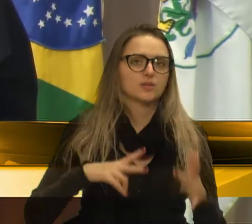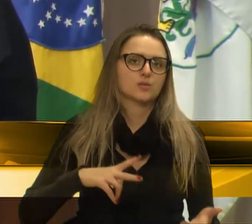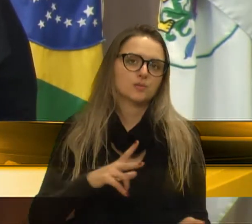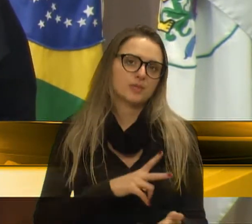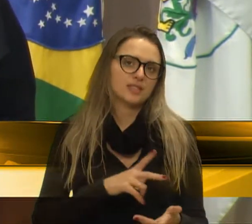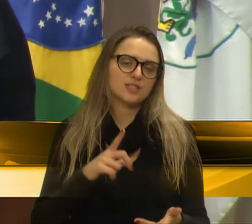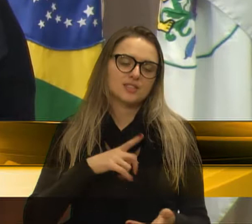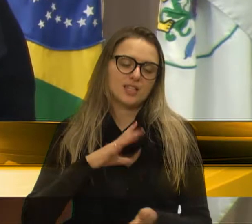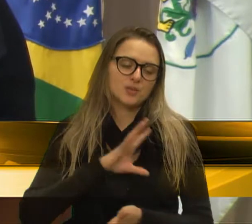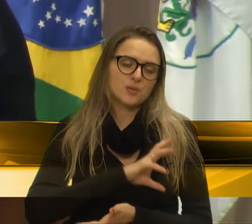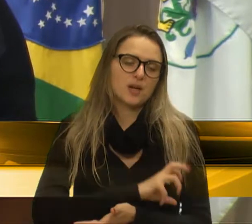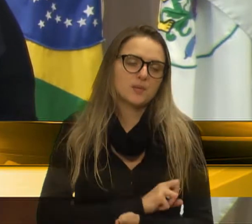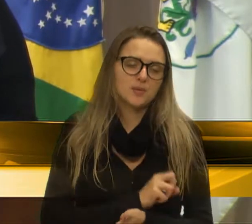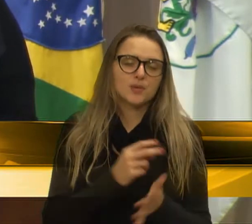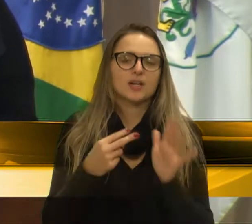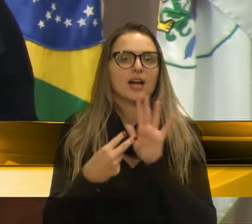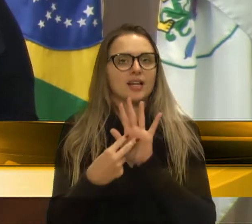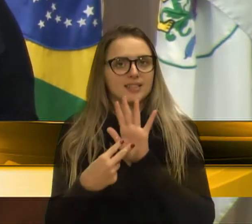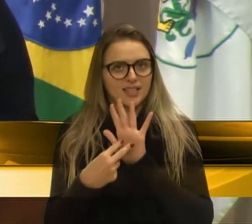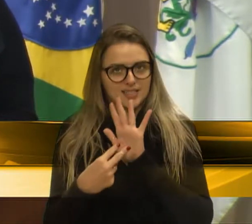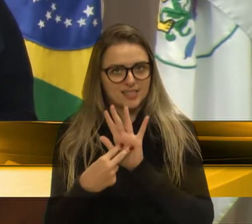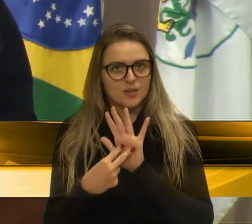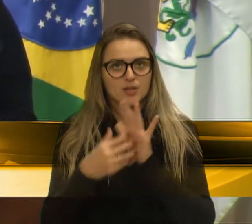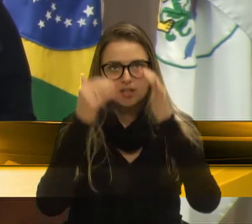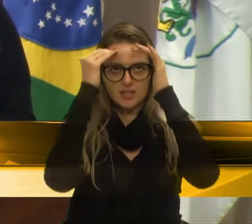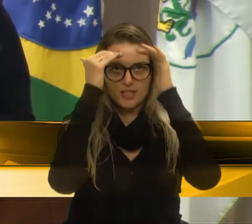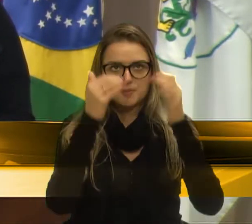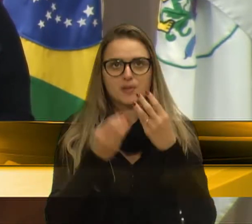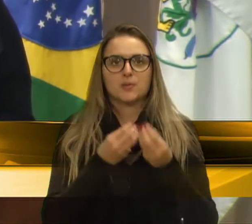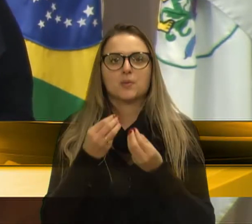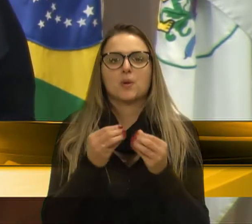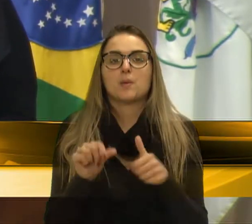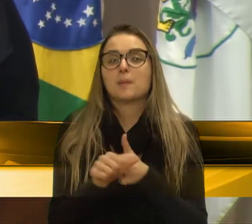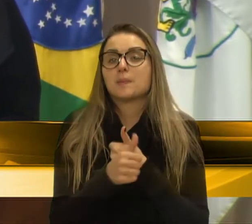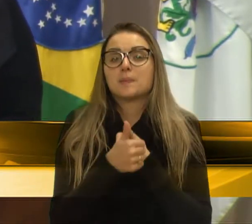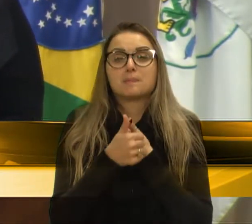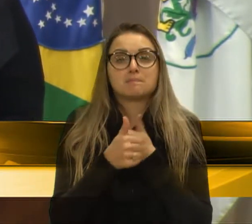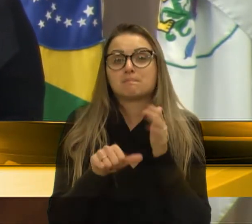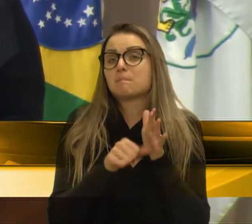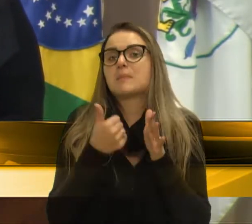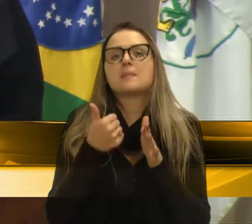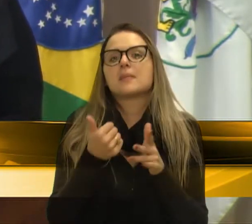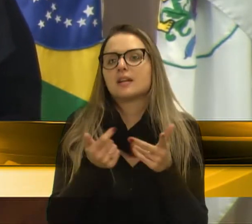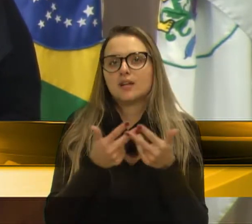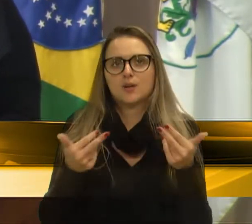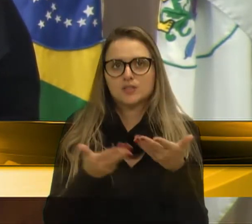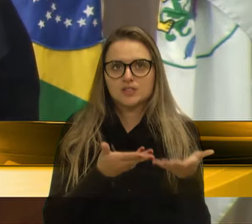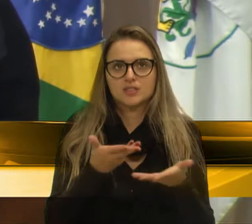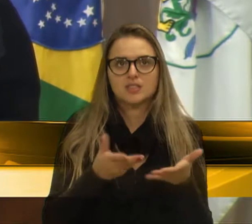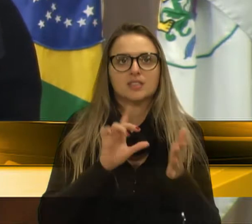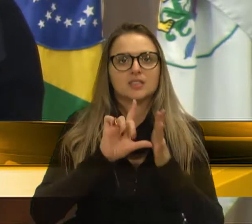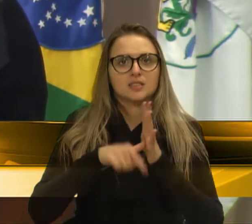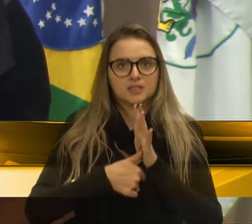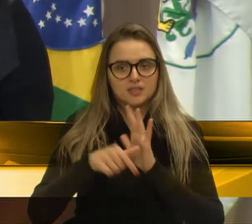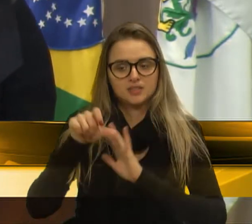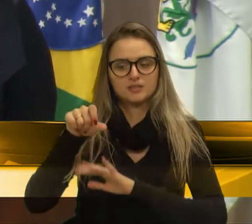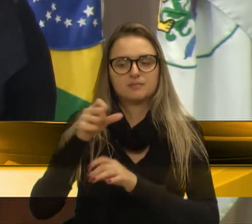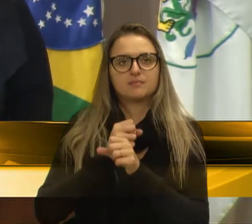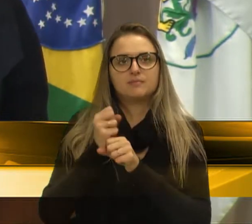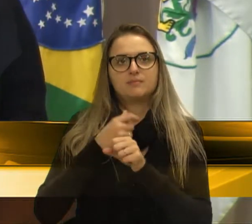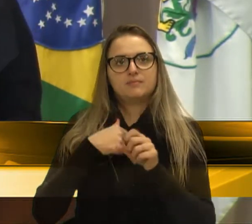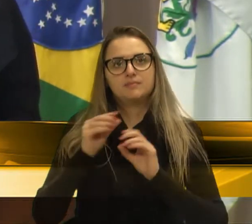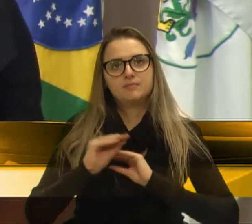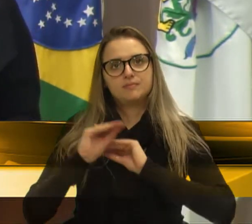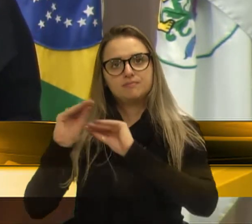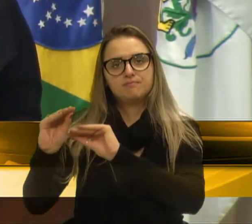amor, atenção e respeito como primeira linha de tratamento. Depois de 9 anos fora de Caxias, onde eu fiz a